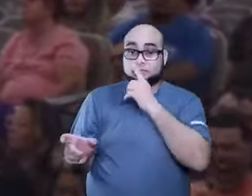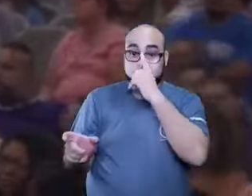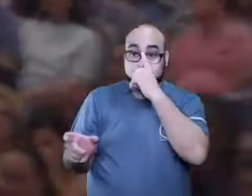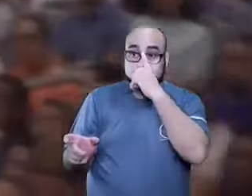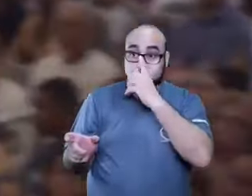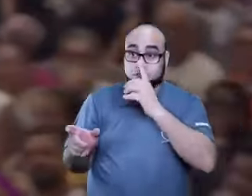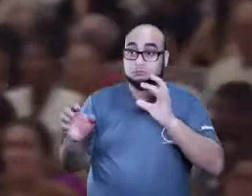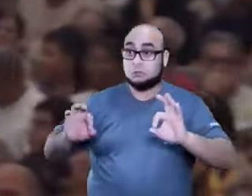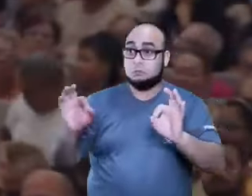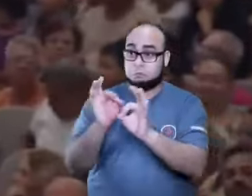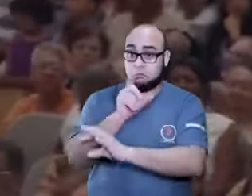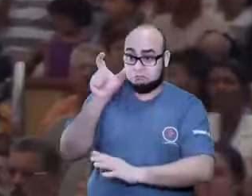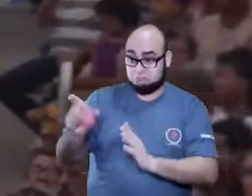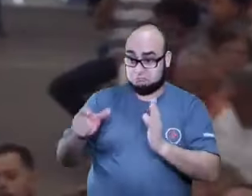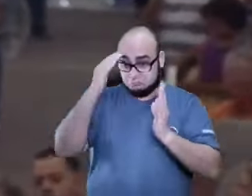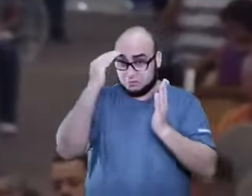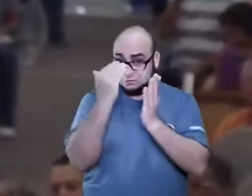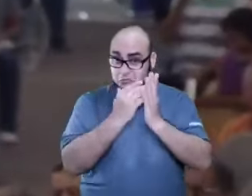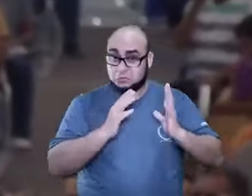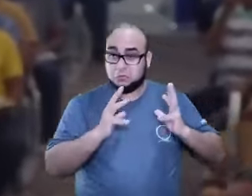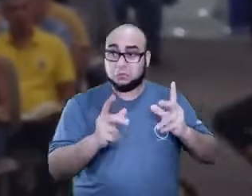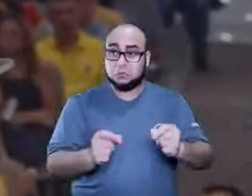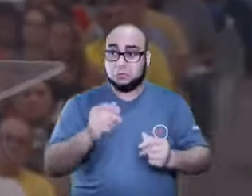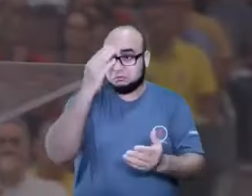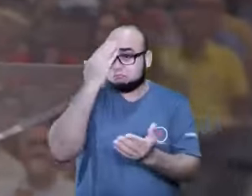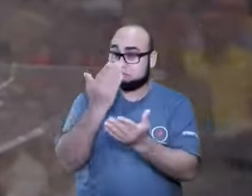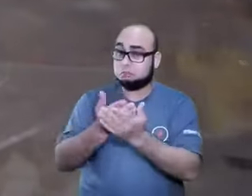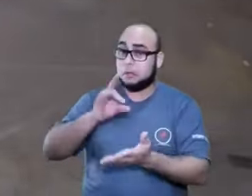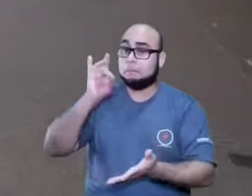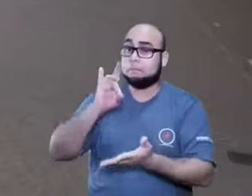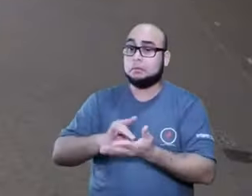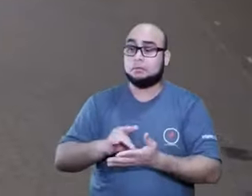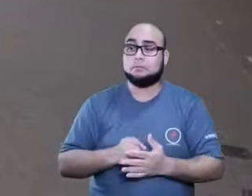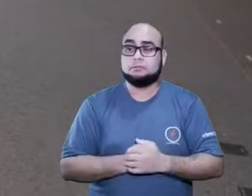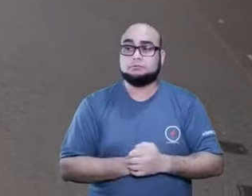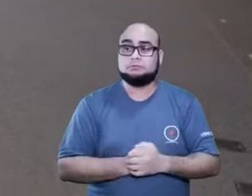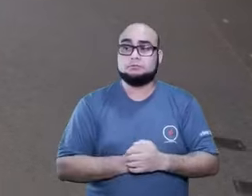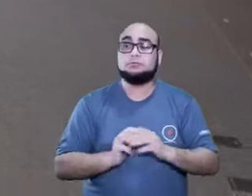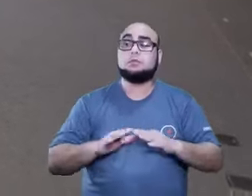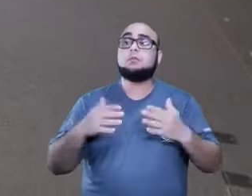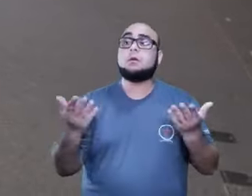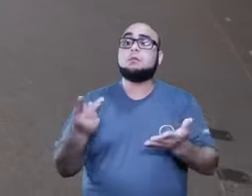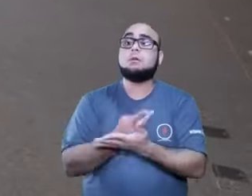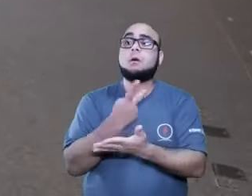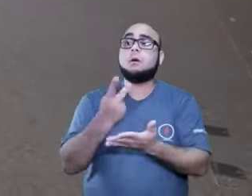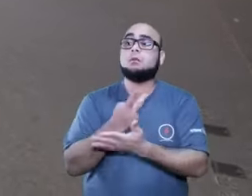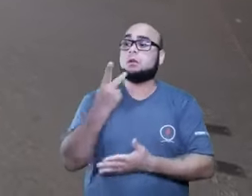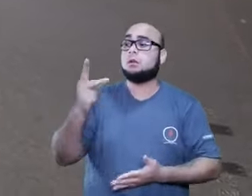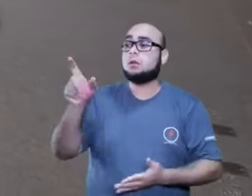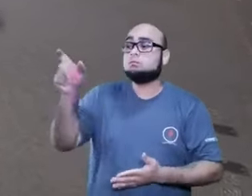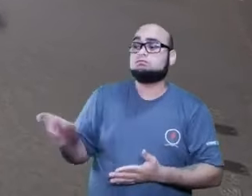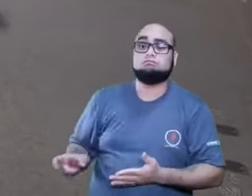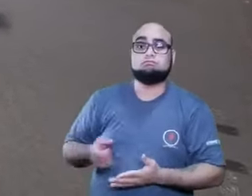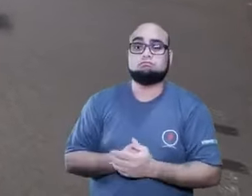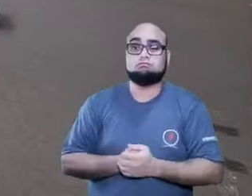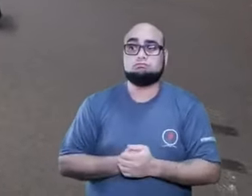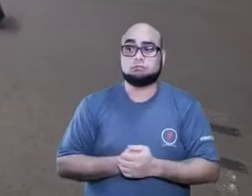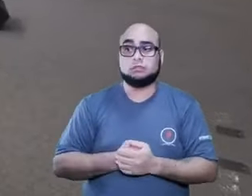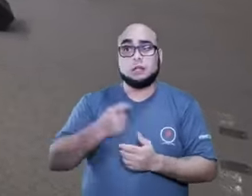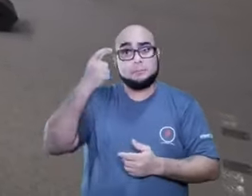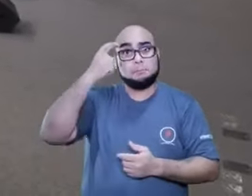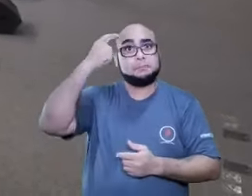que ele cumpre tudo. Qual é o erro deste moço? É achar que